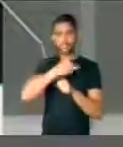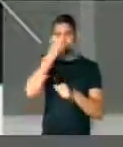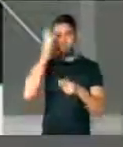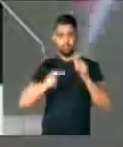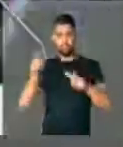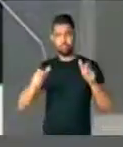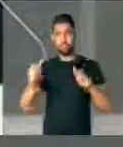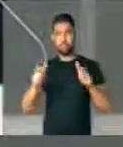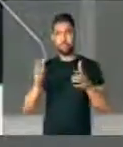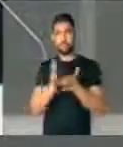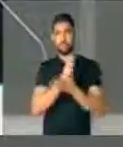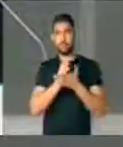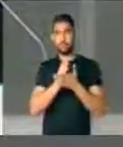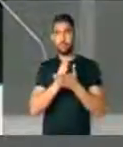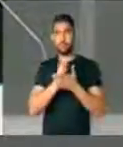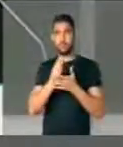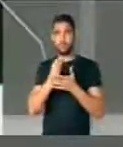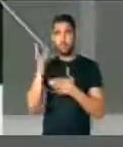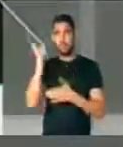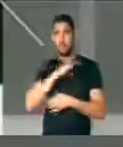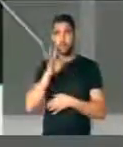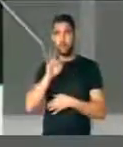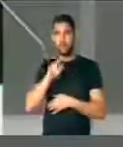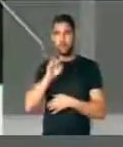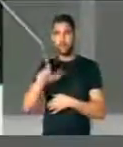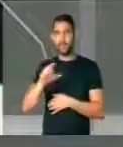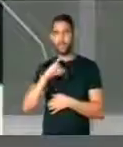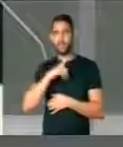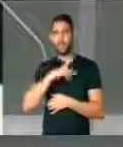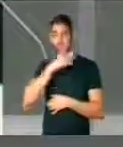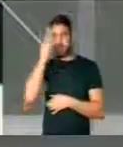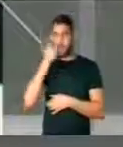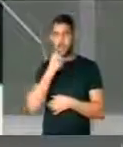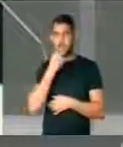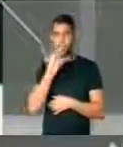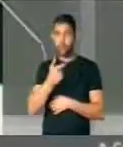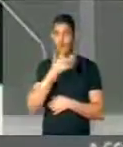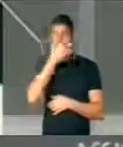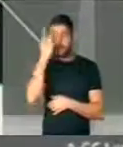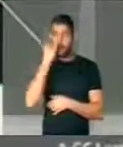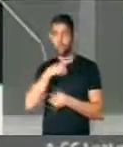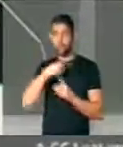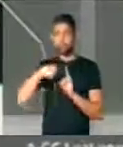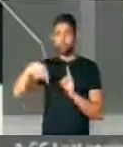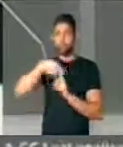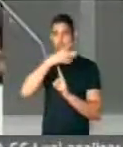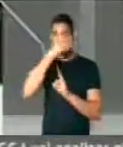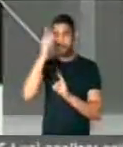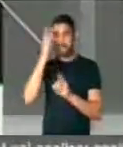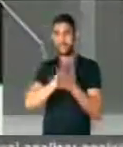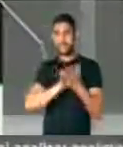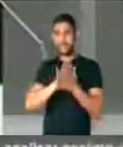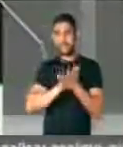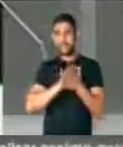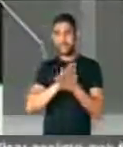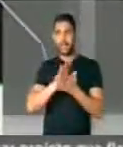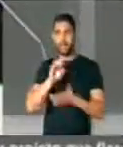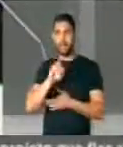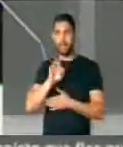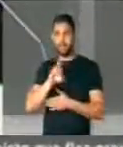pessoas de má índole, de má fé, tem as pessoas boas, mas está rodeado de pessoas sem